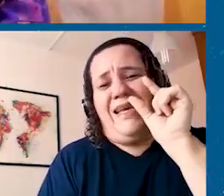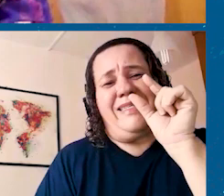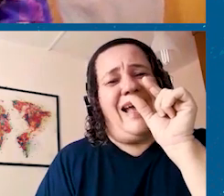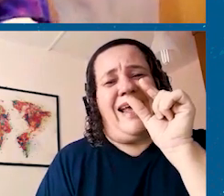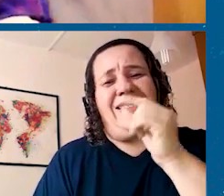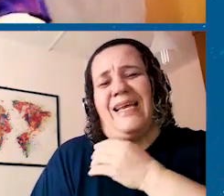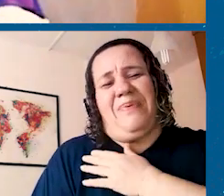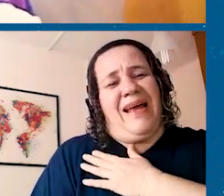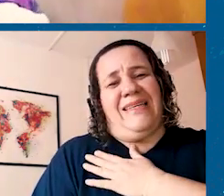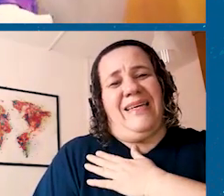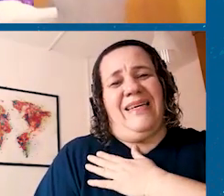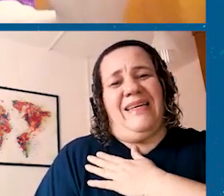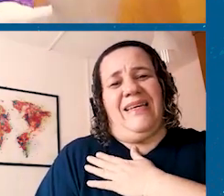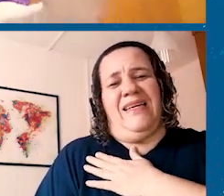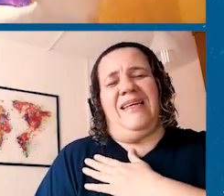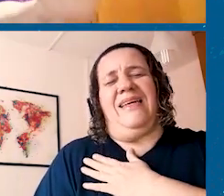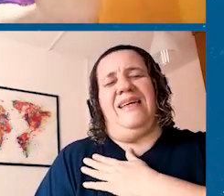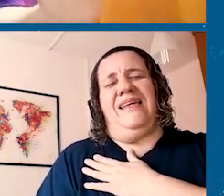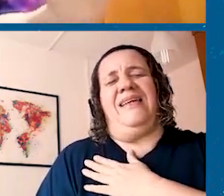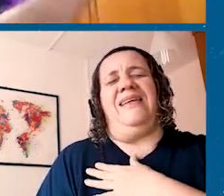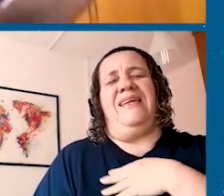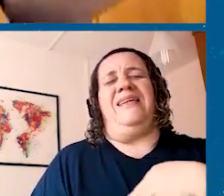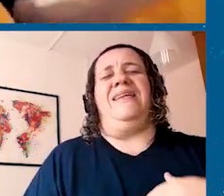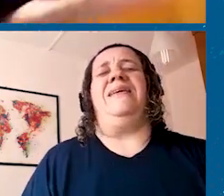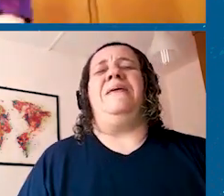mim estará sempre aqui.